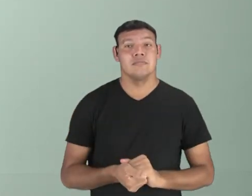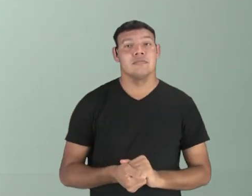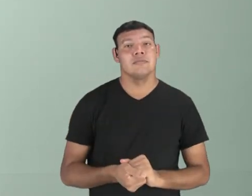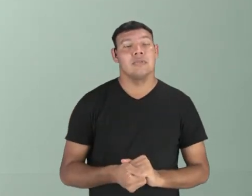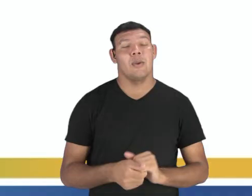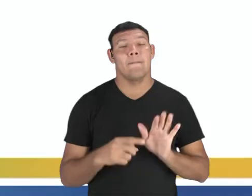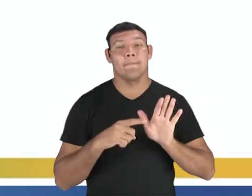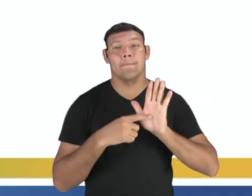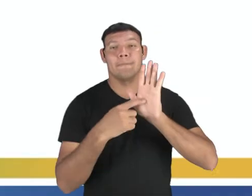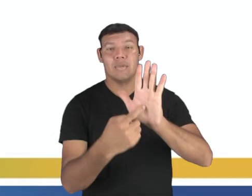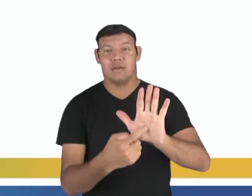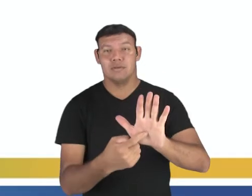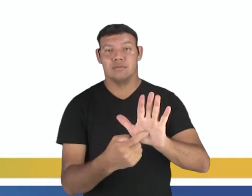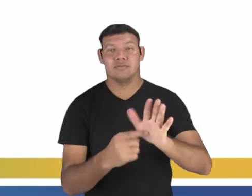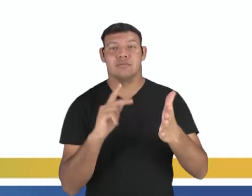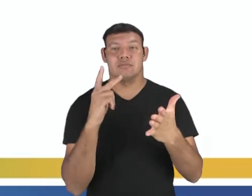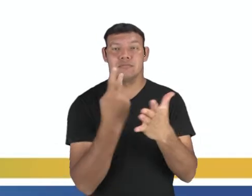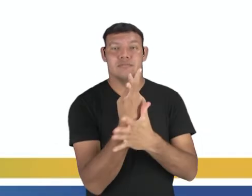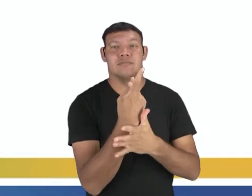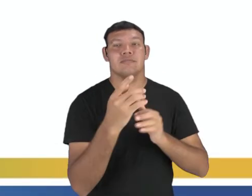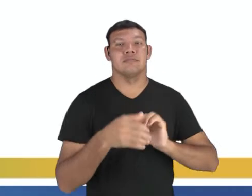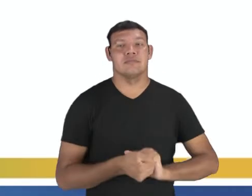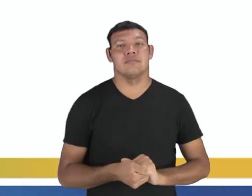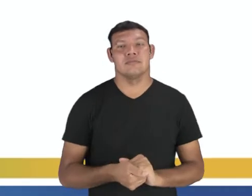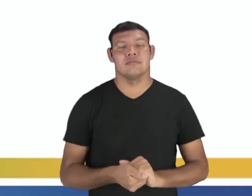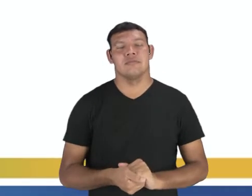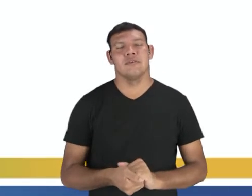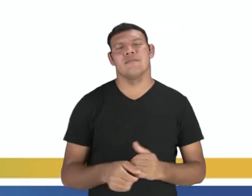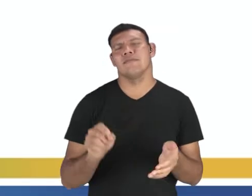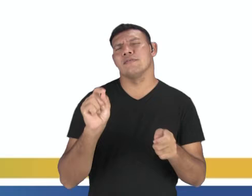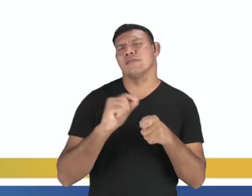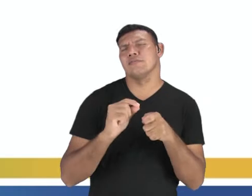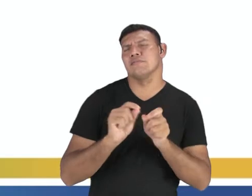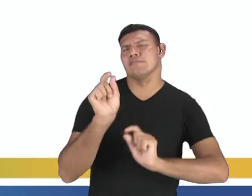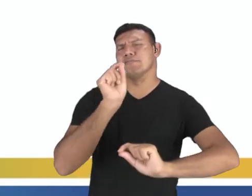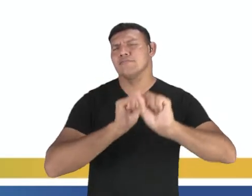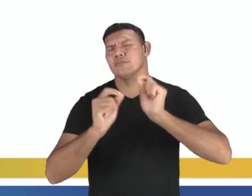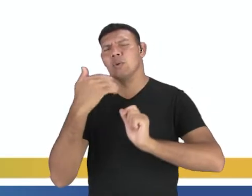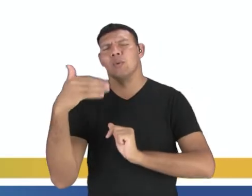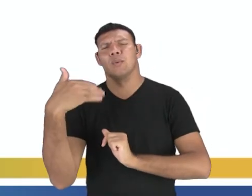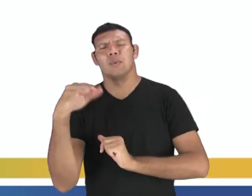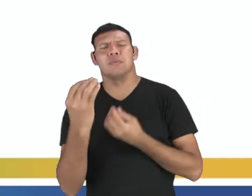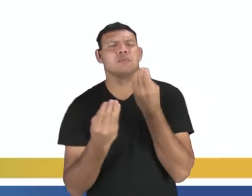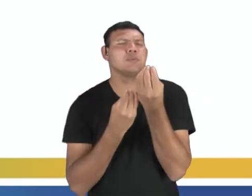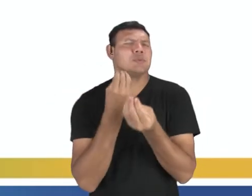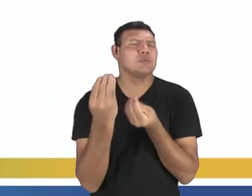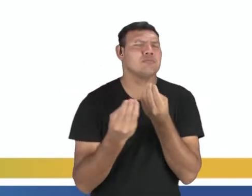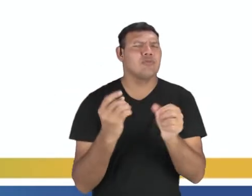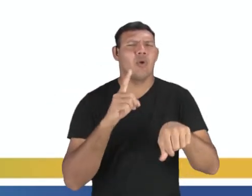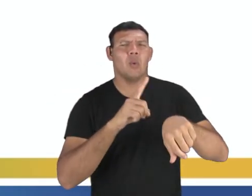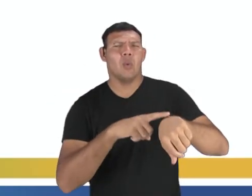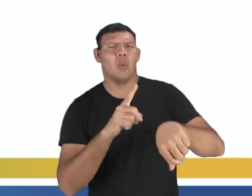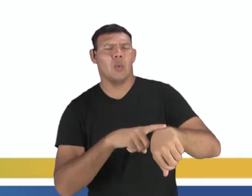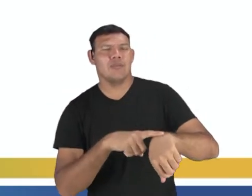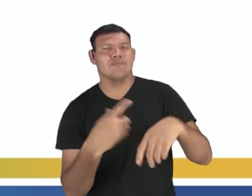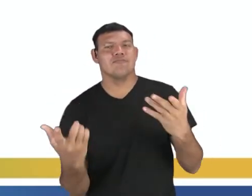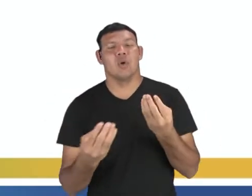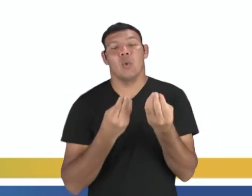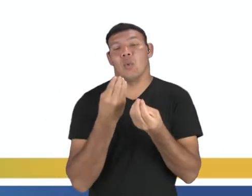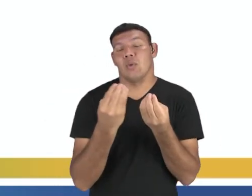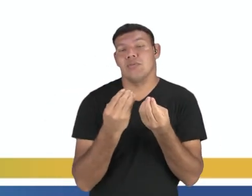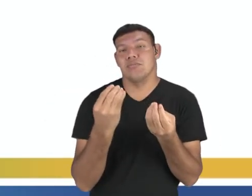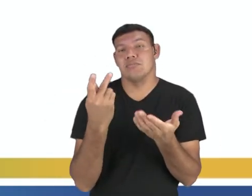informação trabalha sempre com fatos. Quem faz o quê, onde, quando, como, que horas, com quem aconteceu,